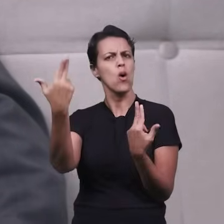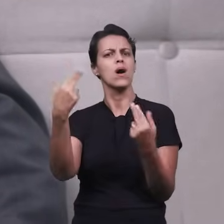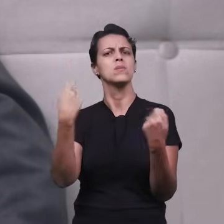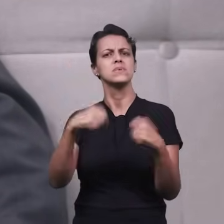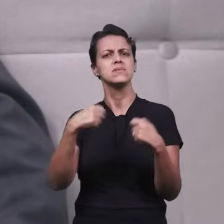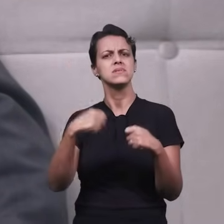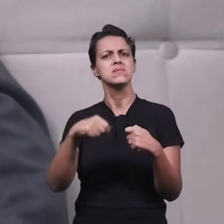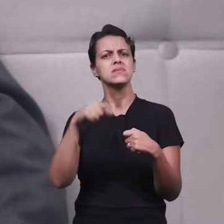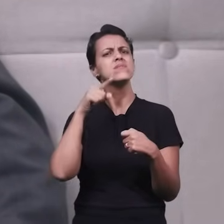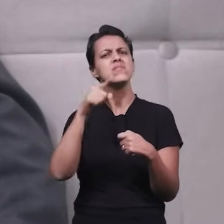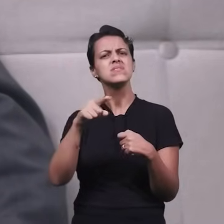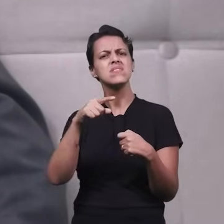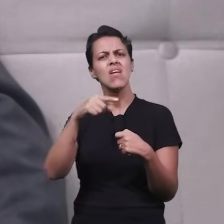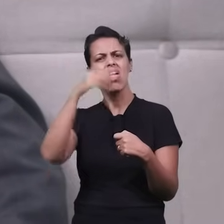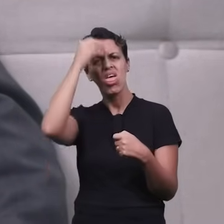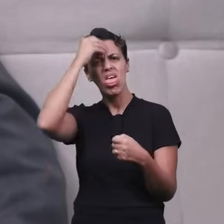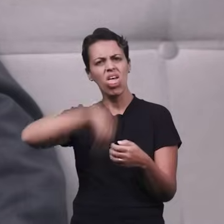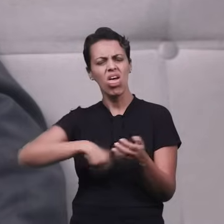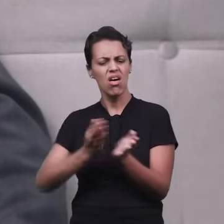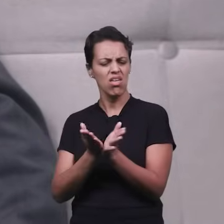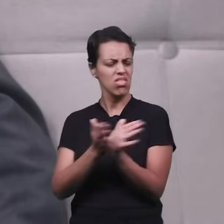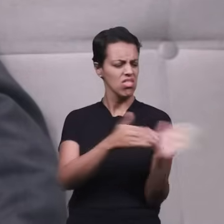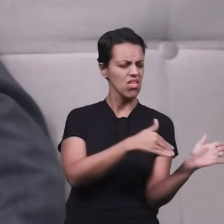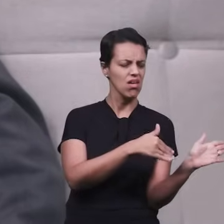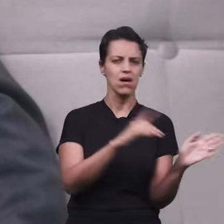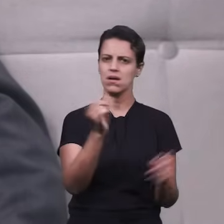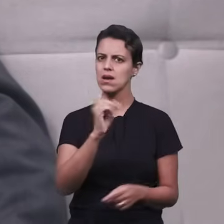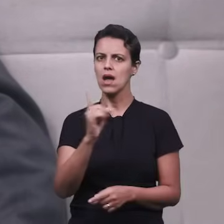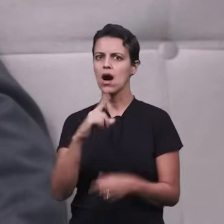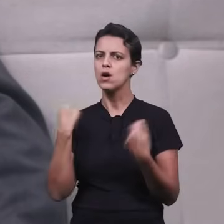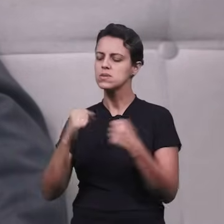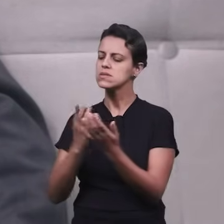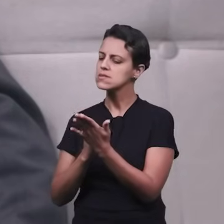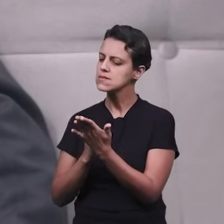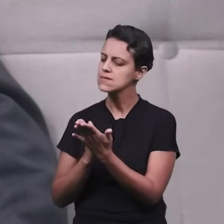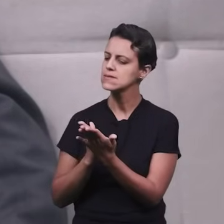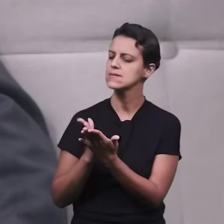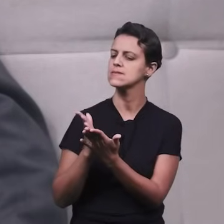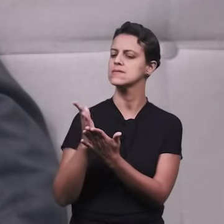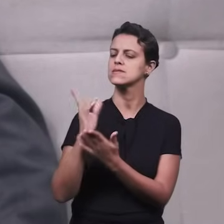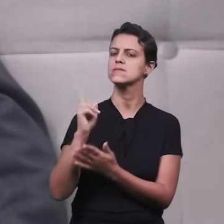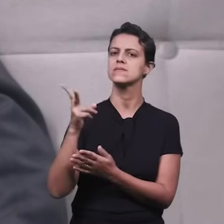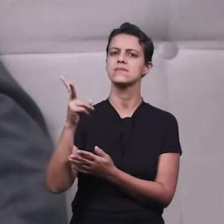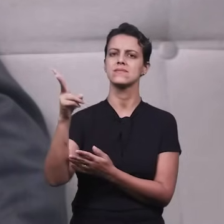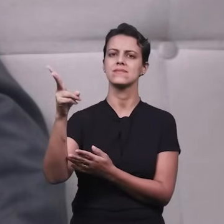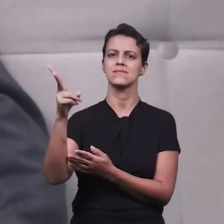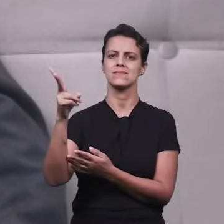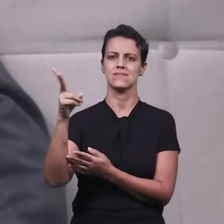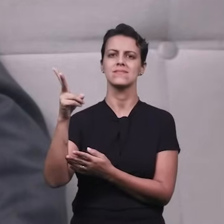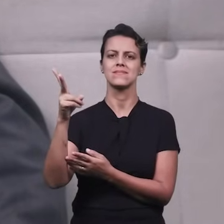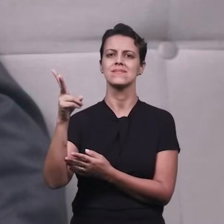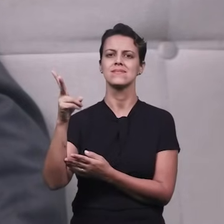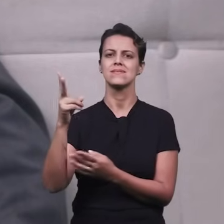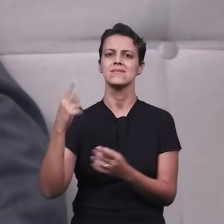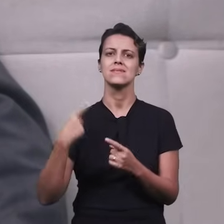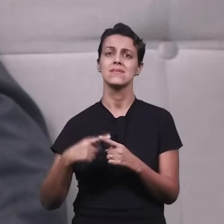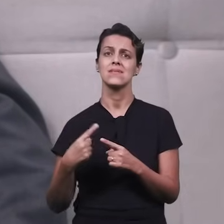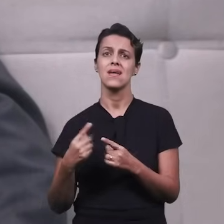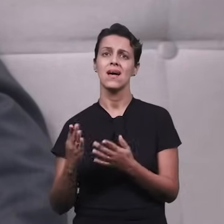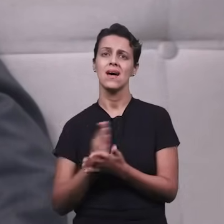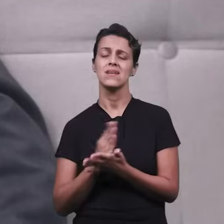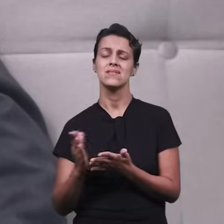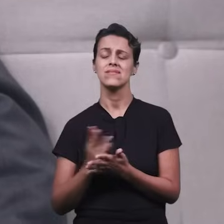foi boatos, não foi... Nada destruiu a igreja. Jesus falou, nem as portas do inferno prevalecerão contra a igreja.